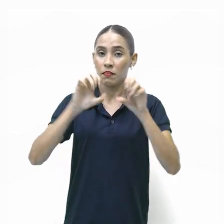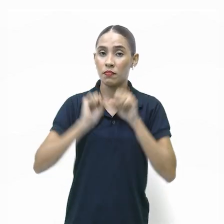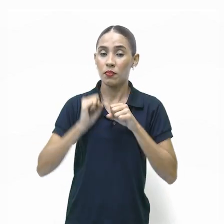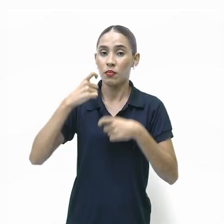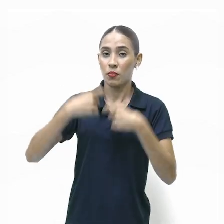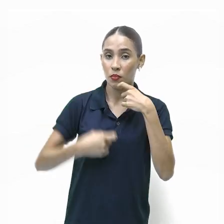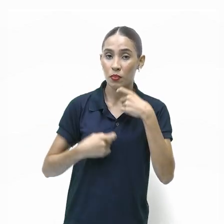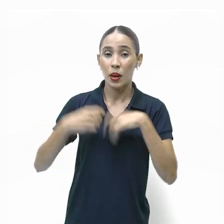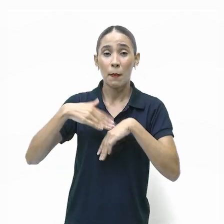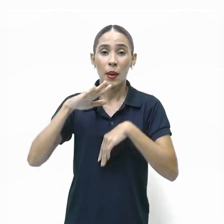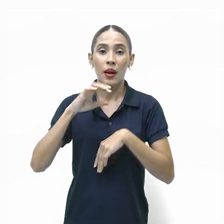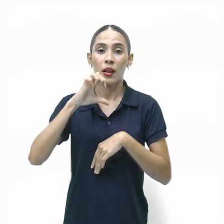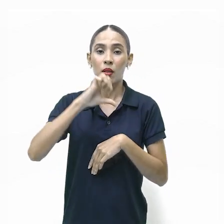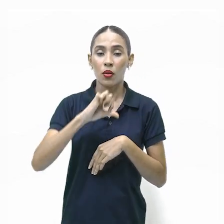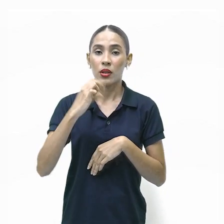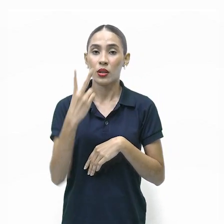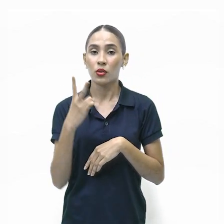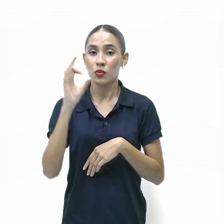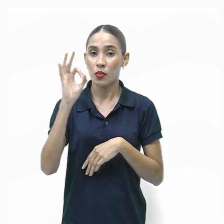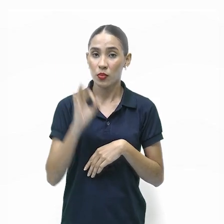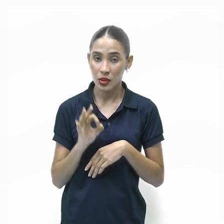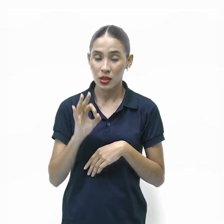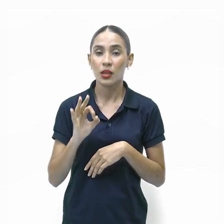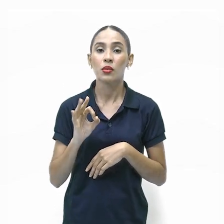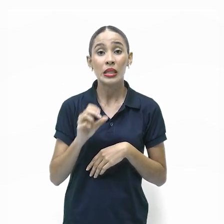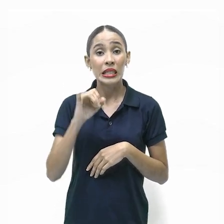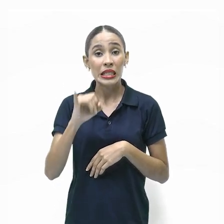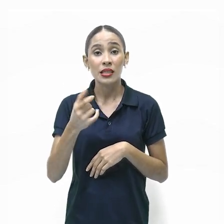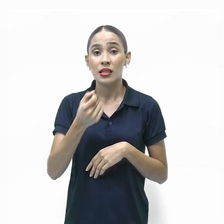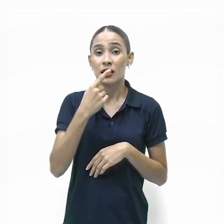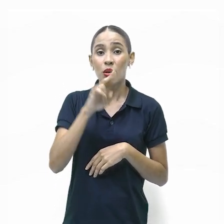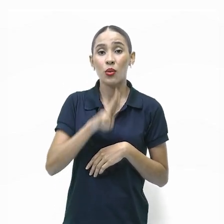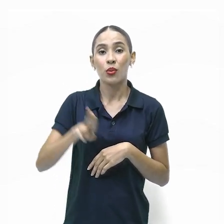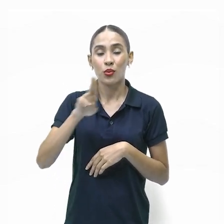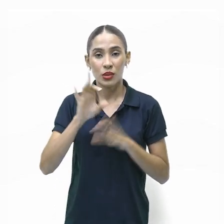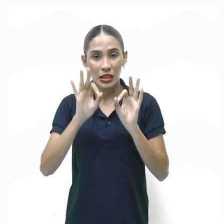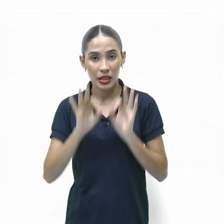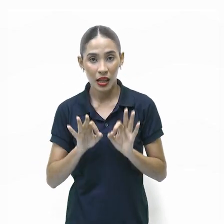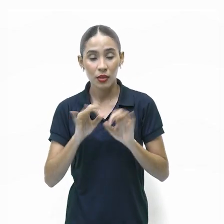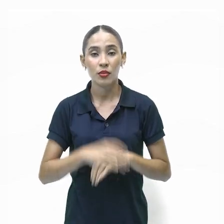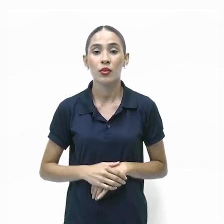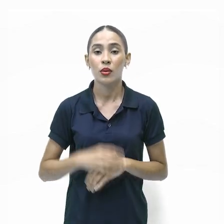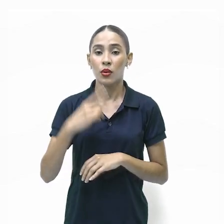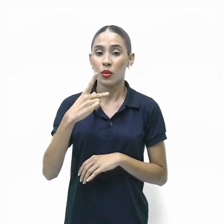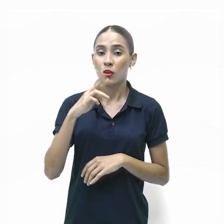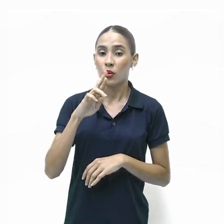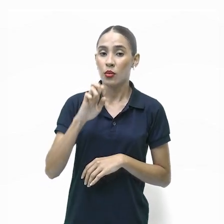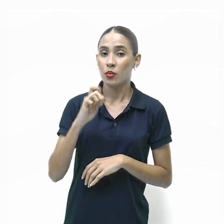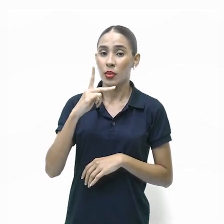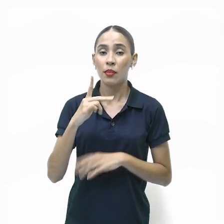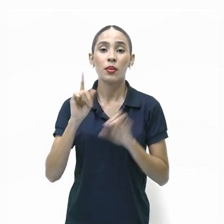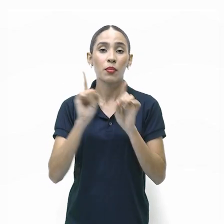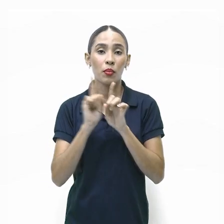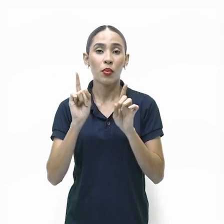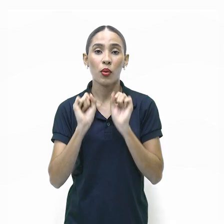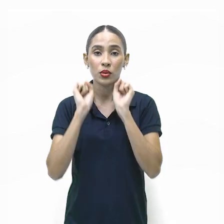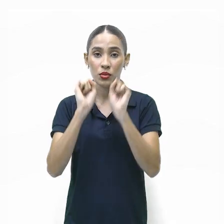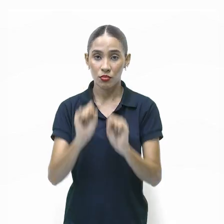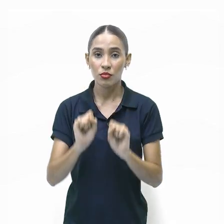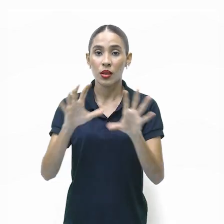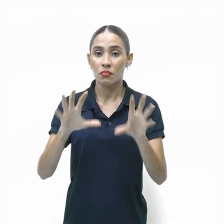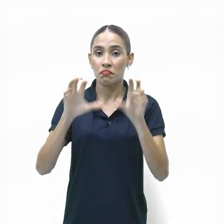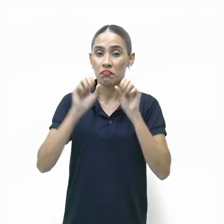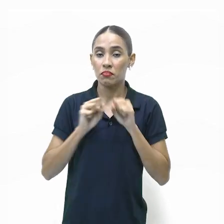mais de 92% se tomado corretamente. E o PrEP pode prevenir a infecção